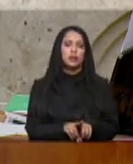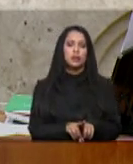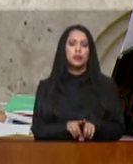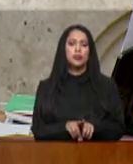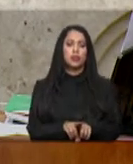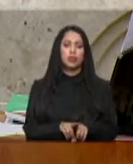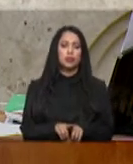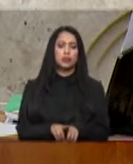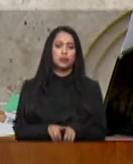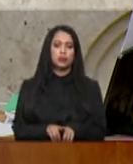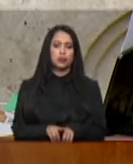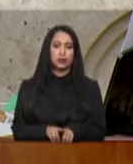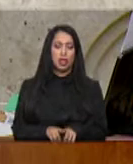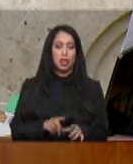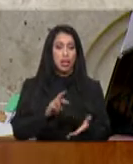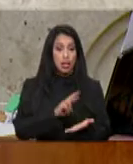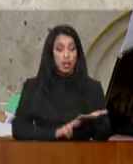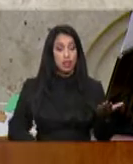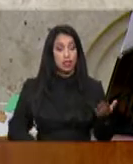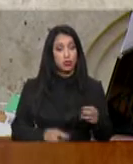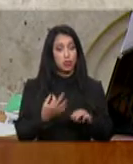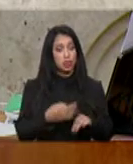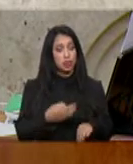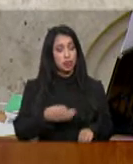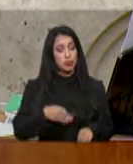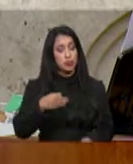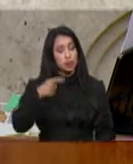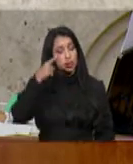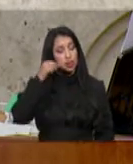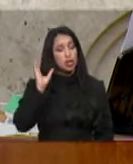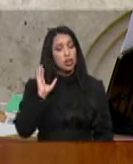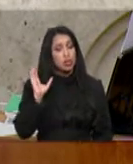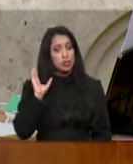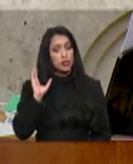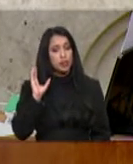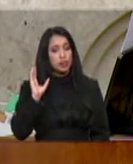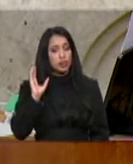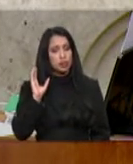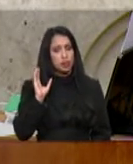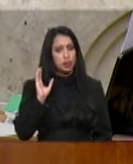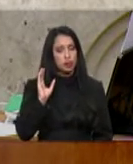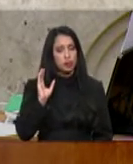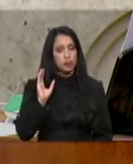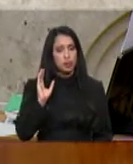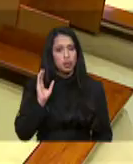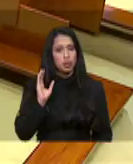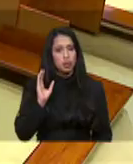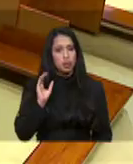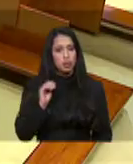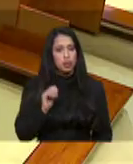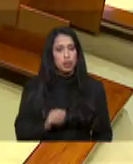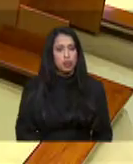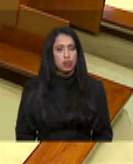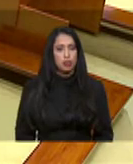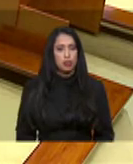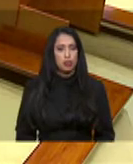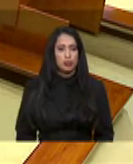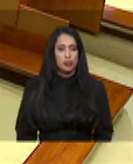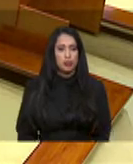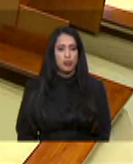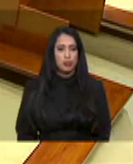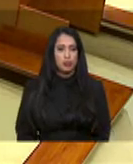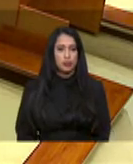sob a relatoria da ministra Rosa Weber. Terceiro do aditamento. Na Deona. O terceiro